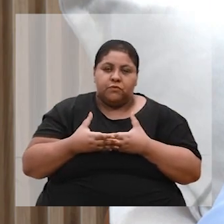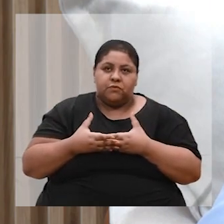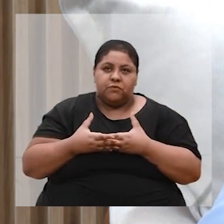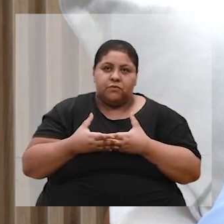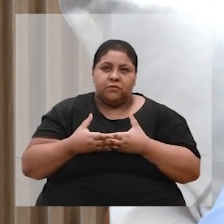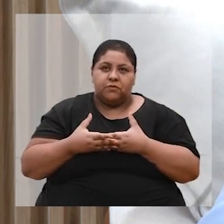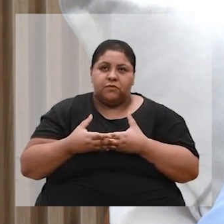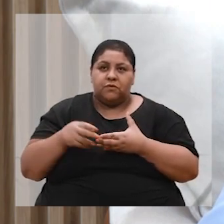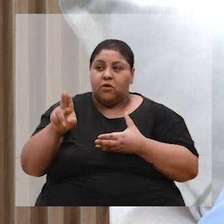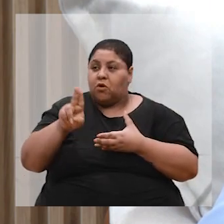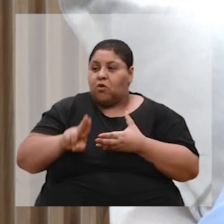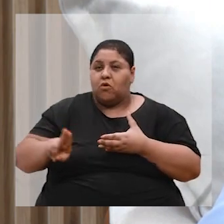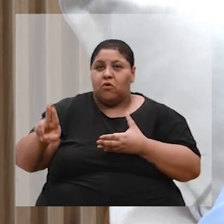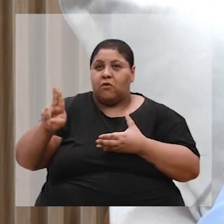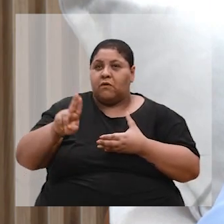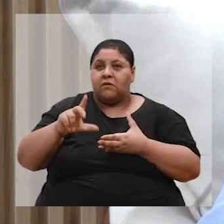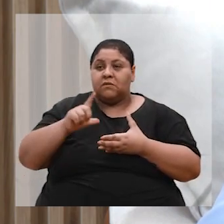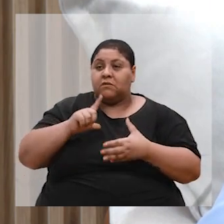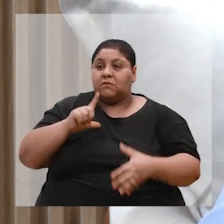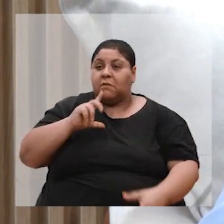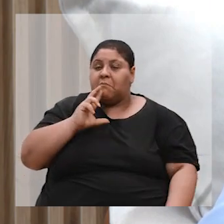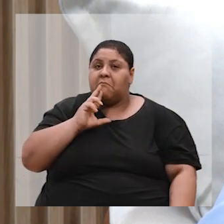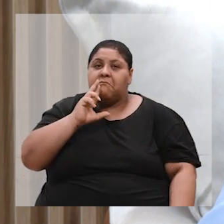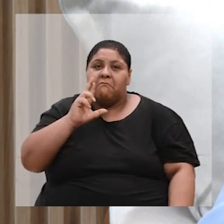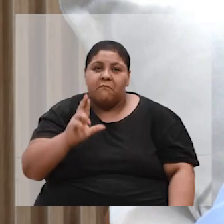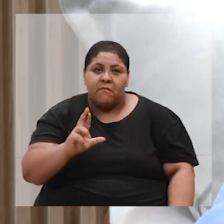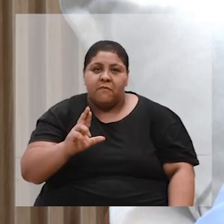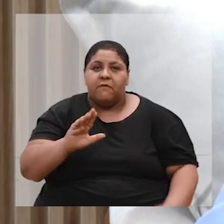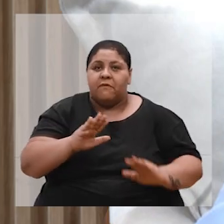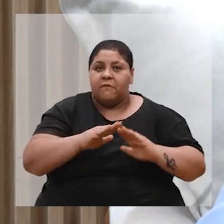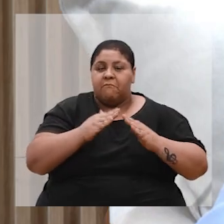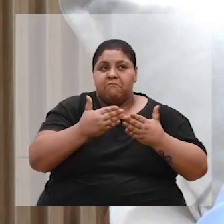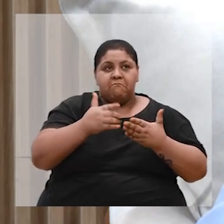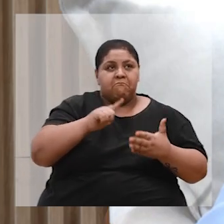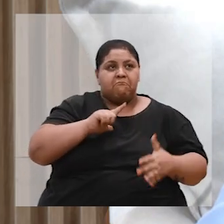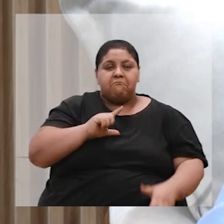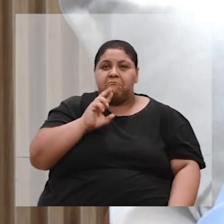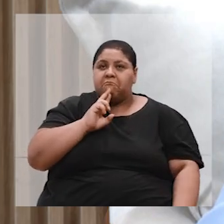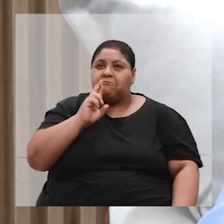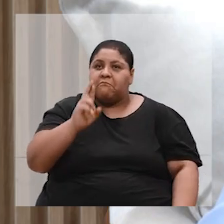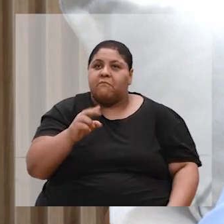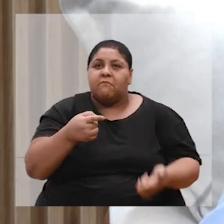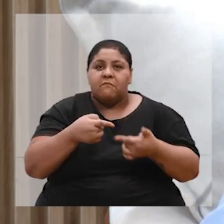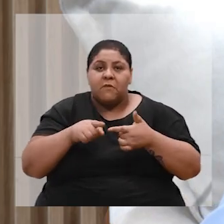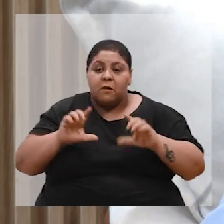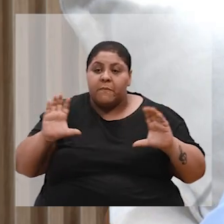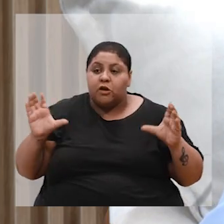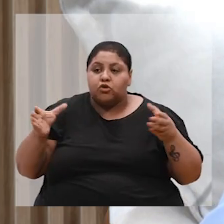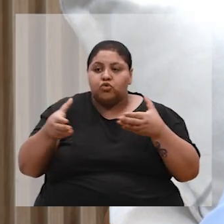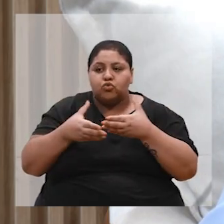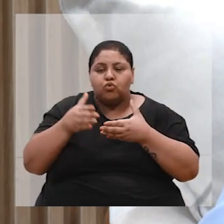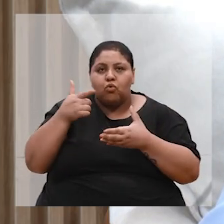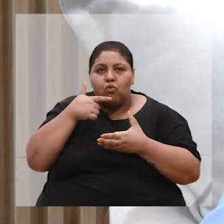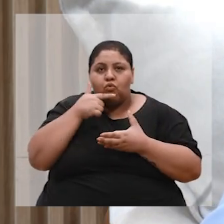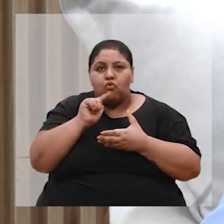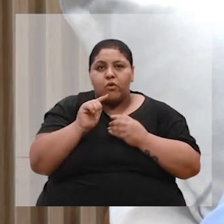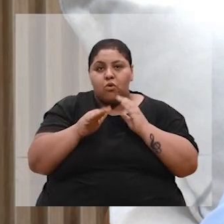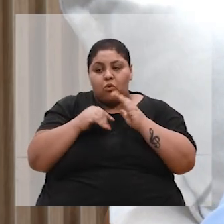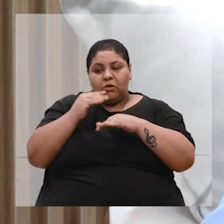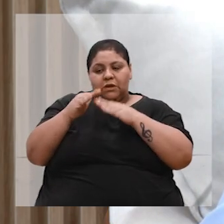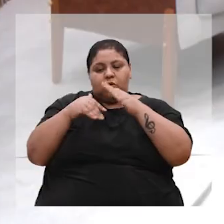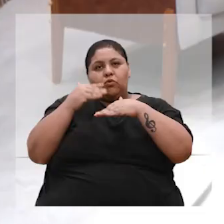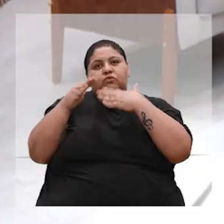a universidade não tem a resposta, a escola não tem a resposta, mas junto a gente vai